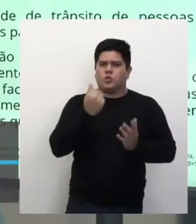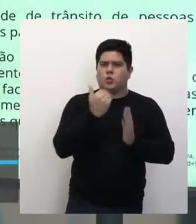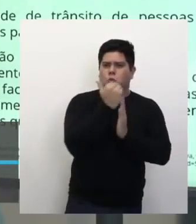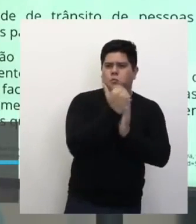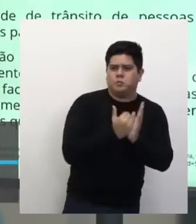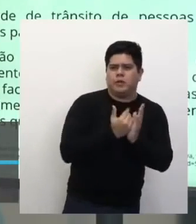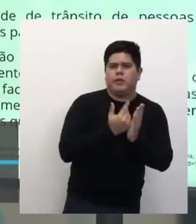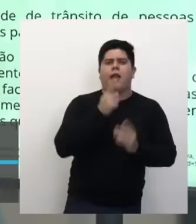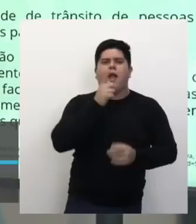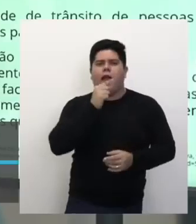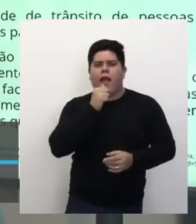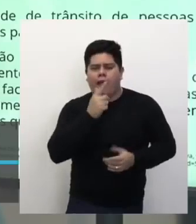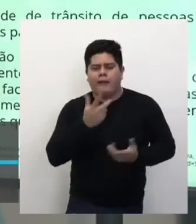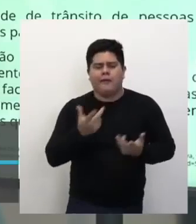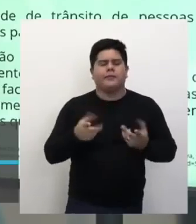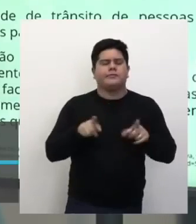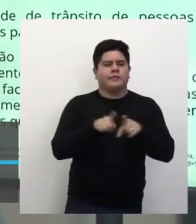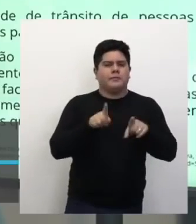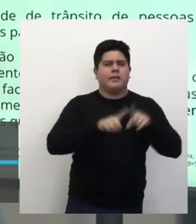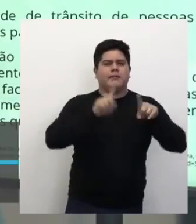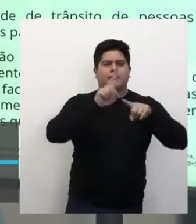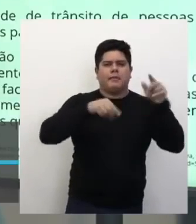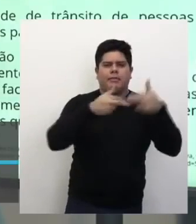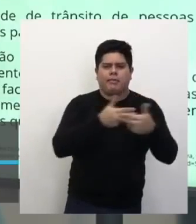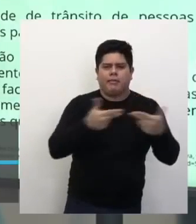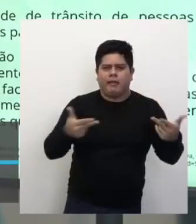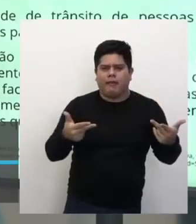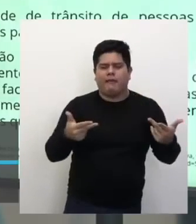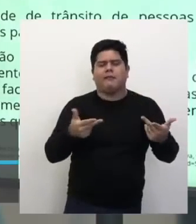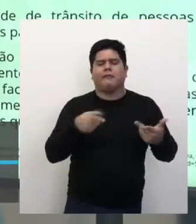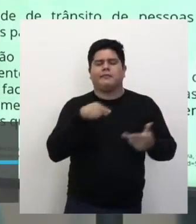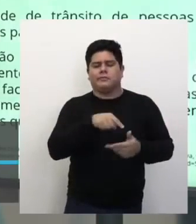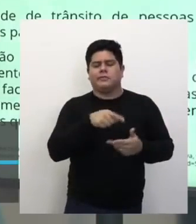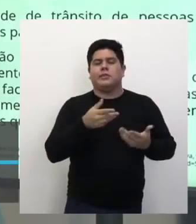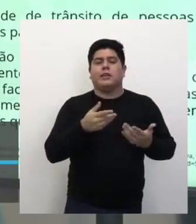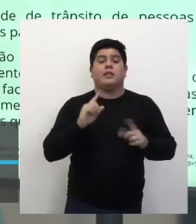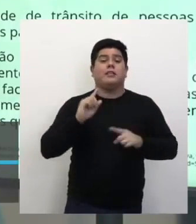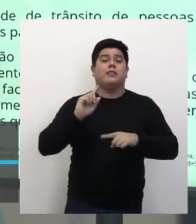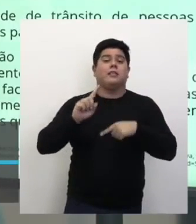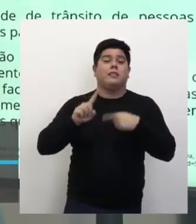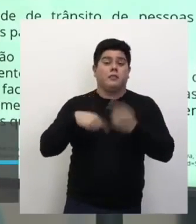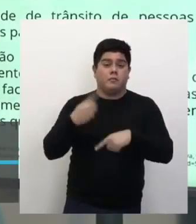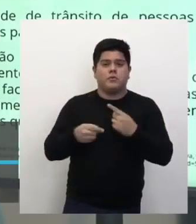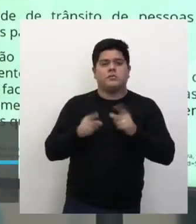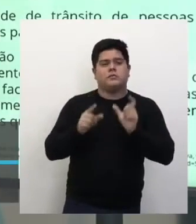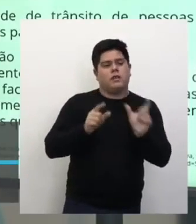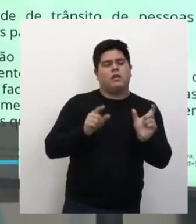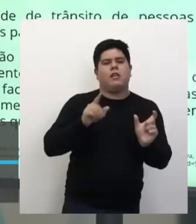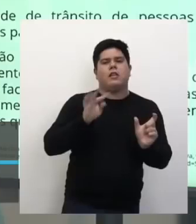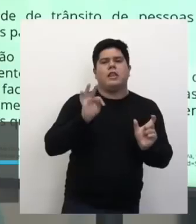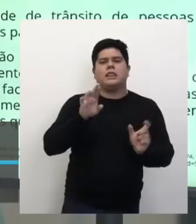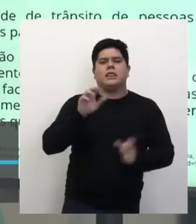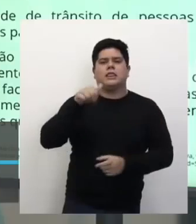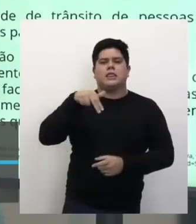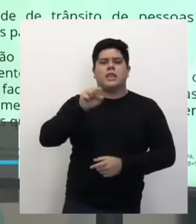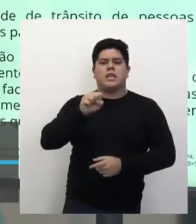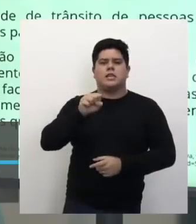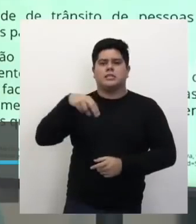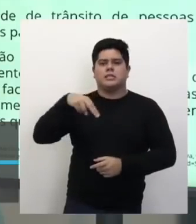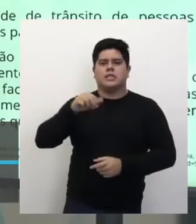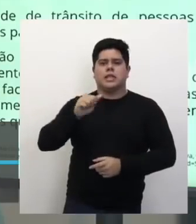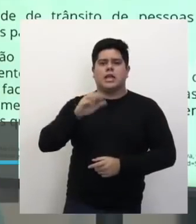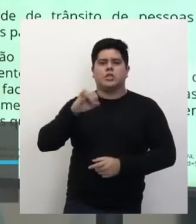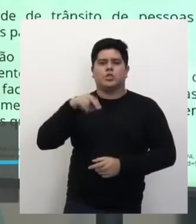questão da água, a questão da matéria-prima, né, que depois aí nós chamamos de transnacionais, porque ela vai distribuindo o